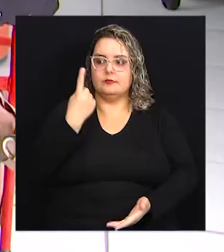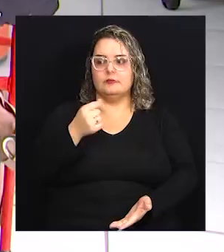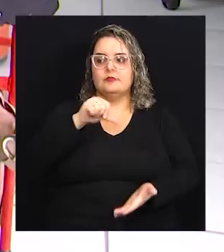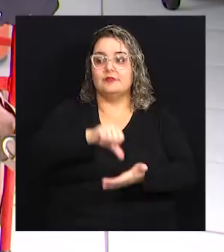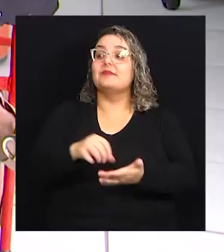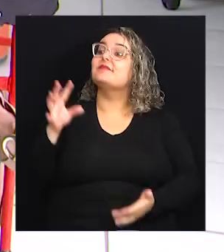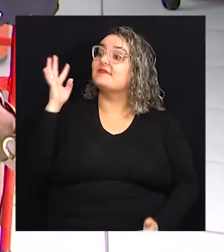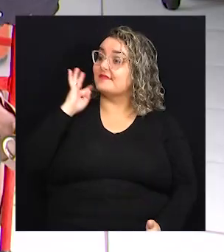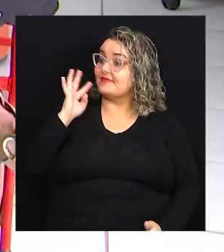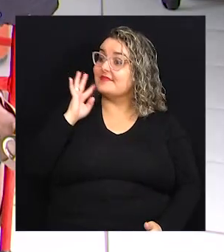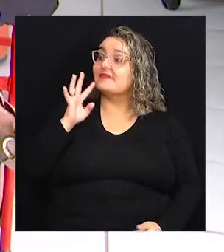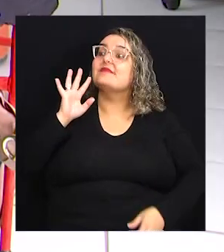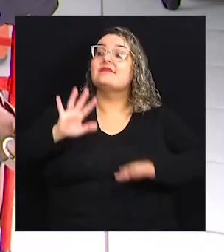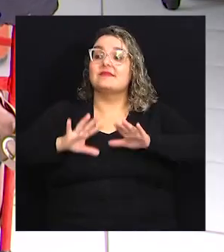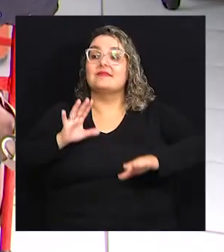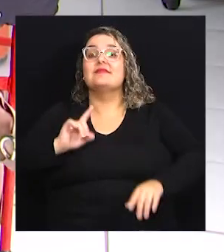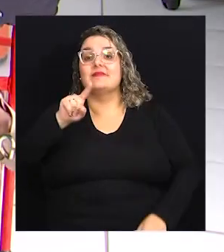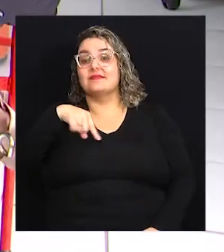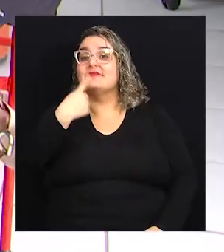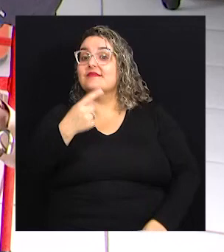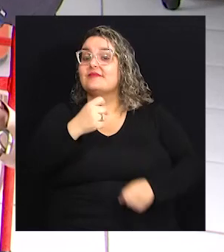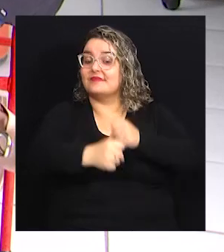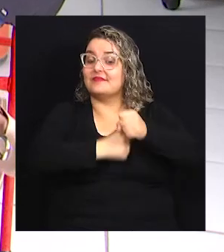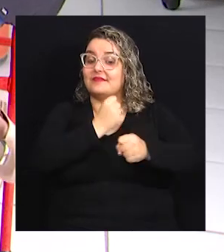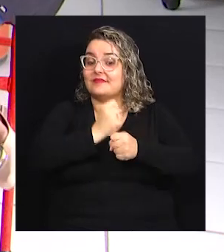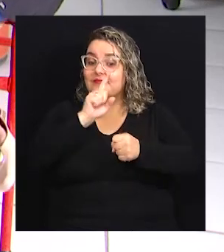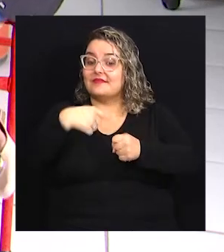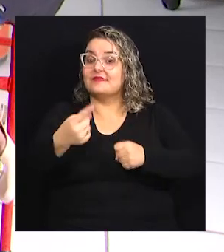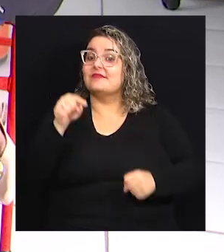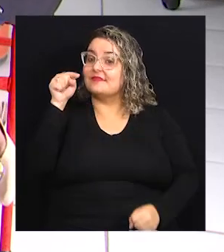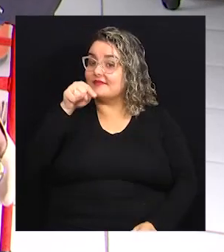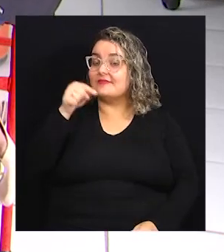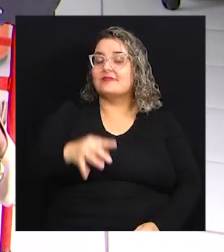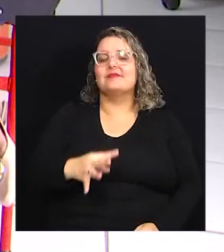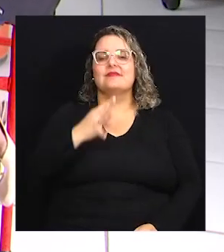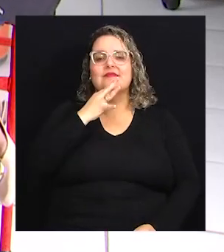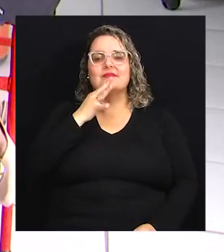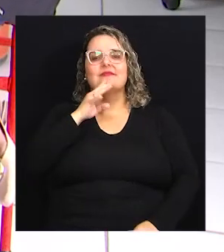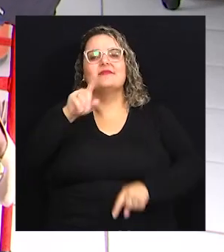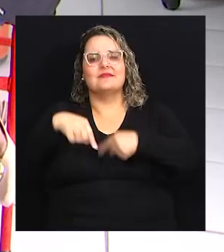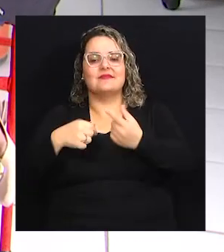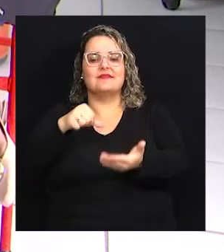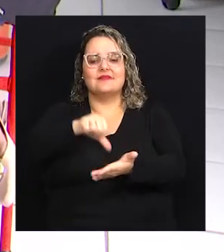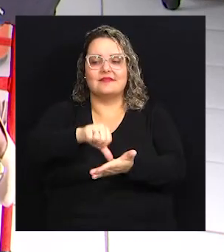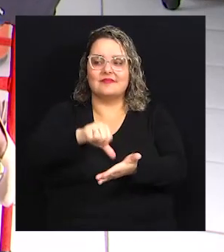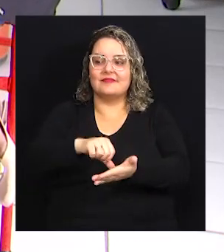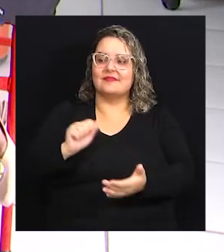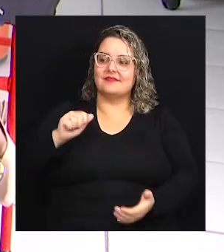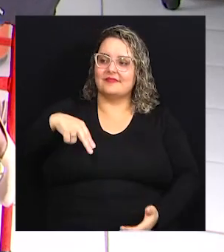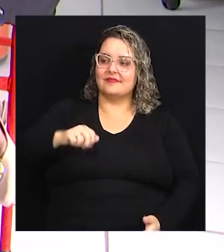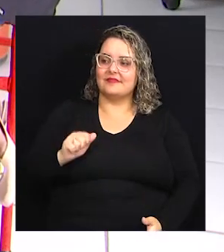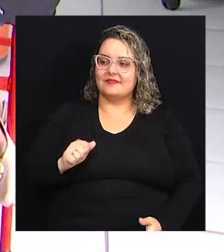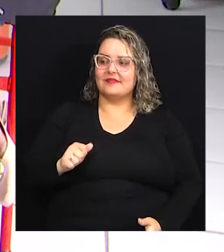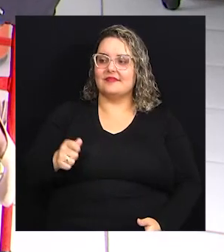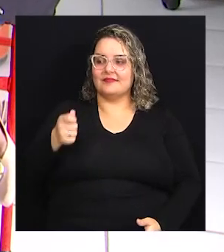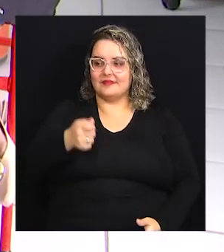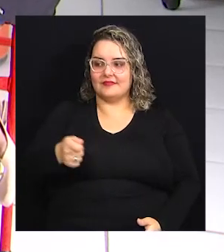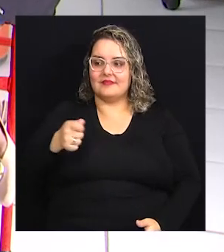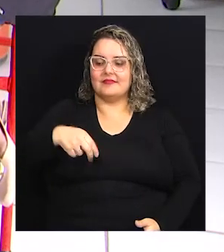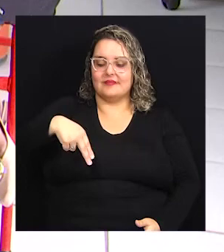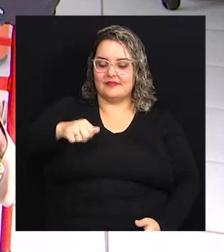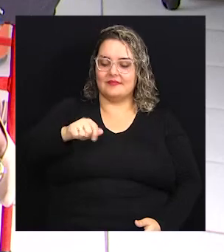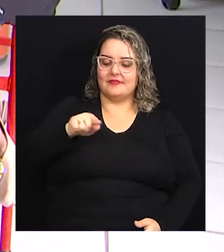unidade ali. Olha que legal, quem sabe no próximo ano a gente vai lá conhecer a próxima unidade da ANA,